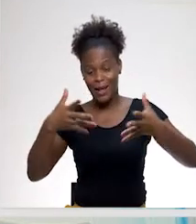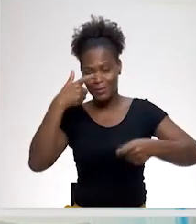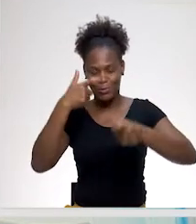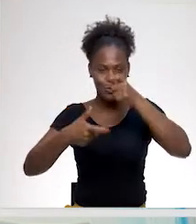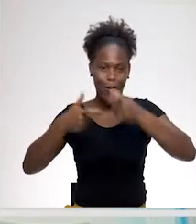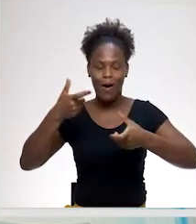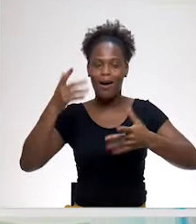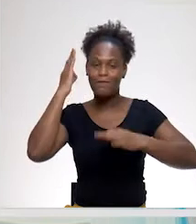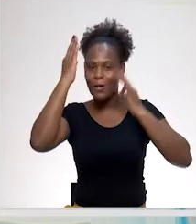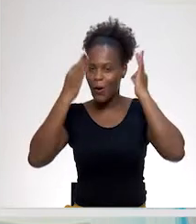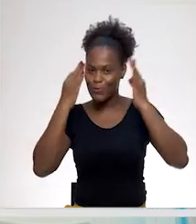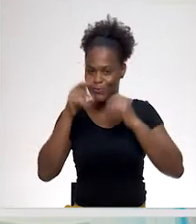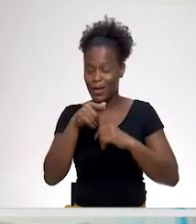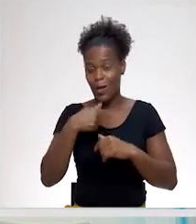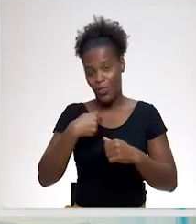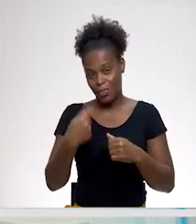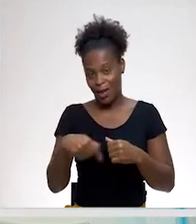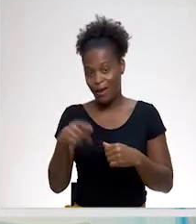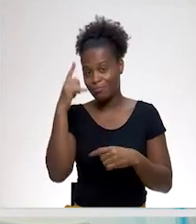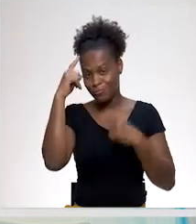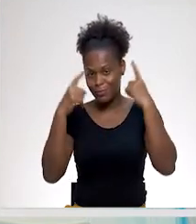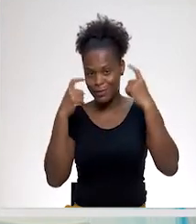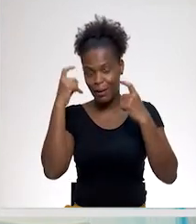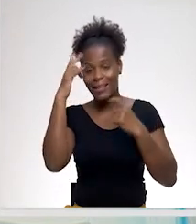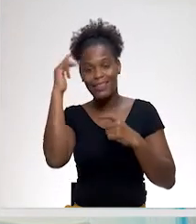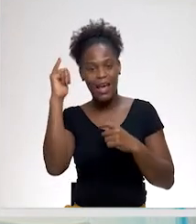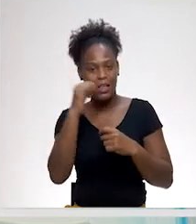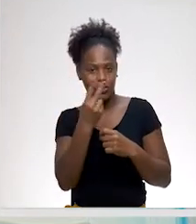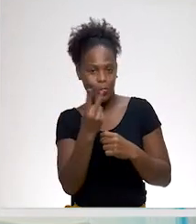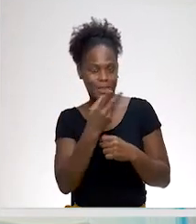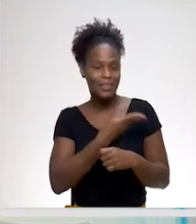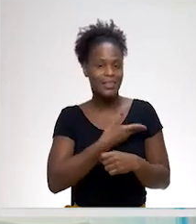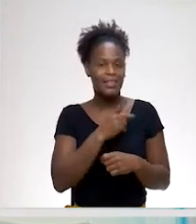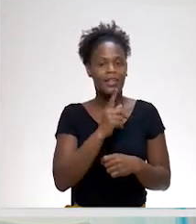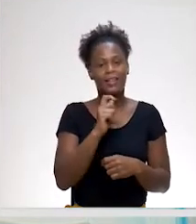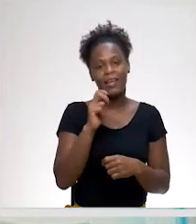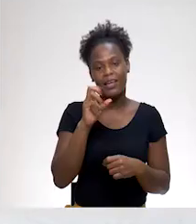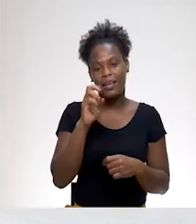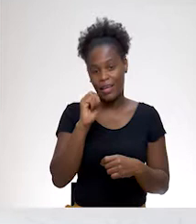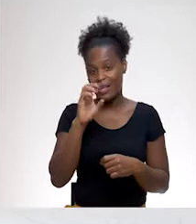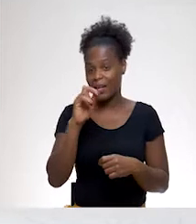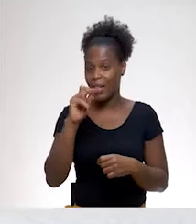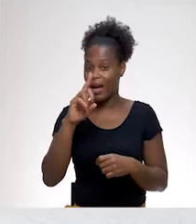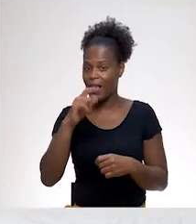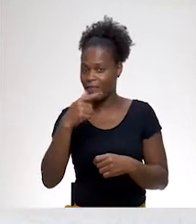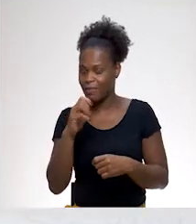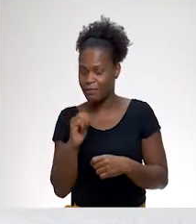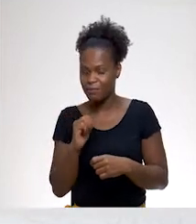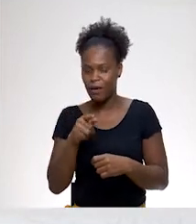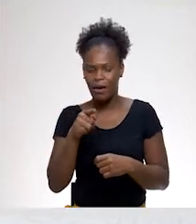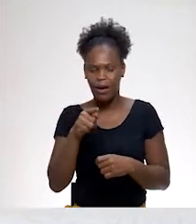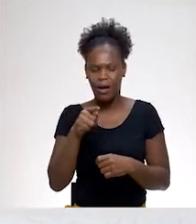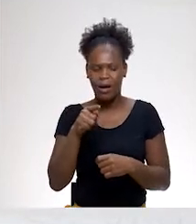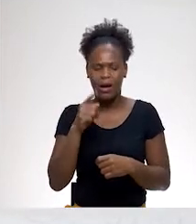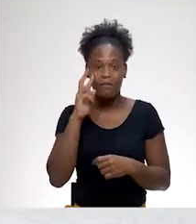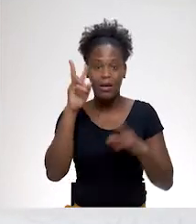destes grandes filósofos. E eu trouxe hoje dois pensamentos de René Descartes. Vejamos. Chegou